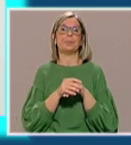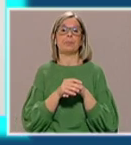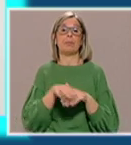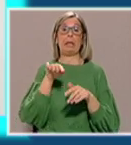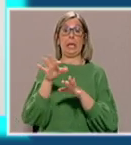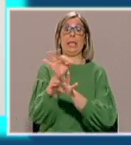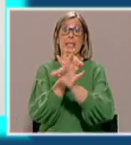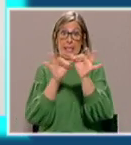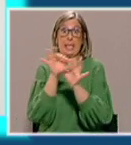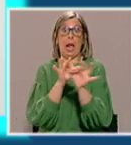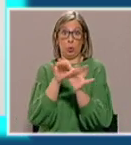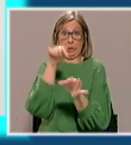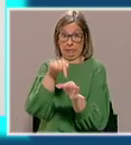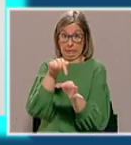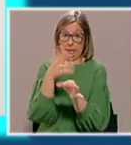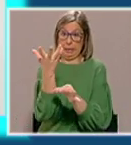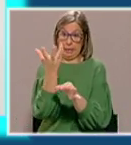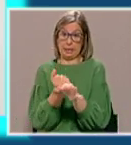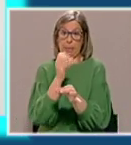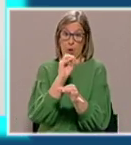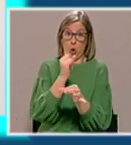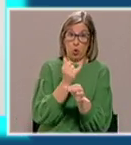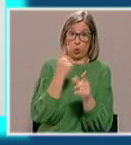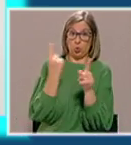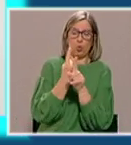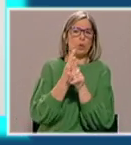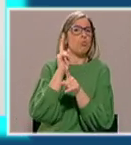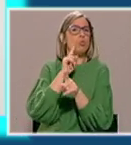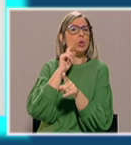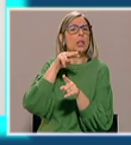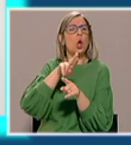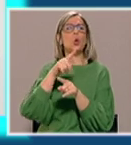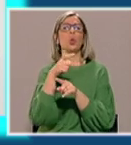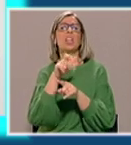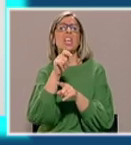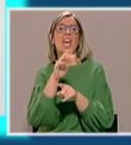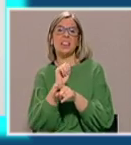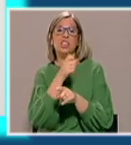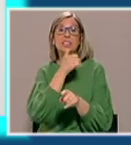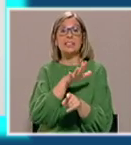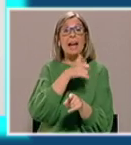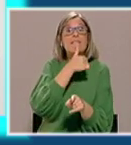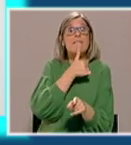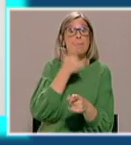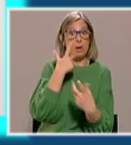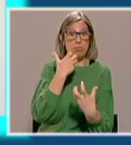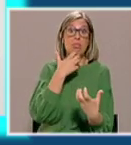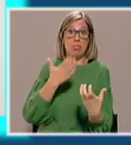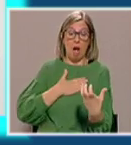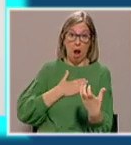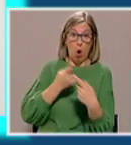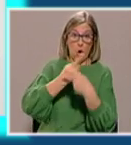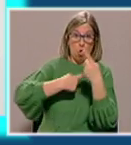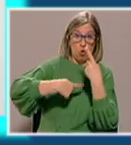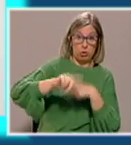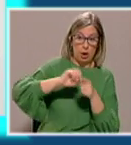As células recebem o oxigênio e nutrientes trazidos pelo sangue arterial e, em sentido oposto, circula o